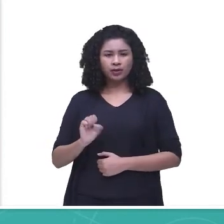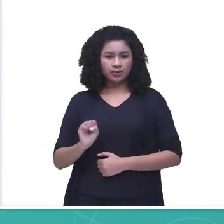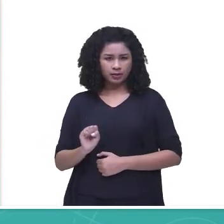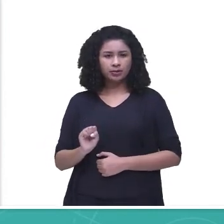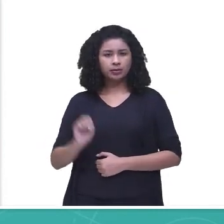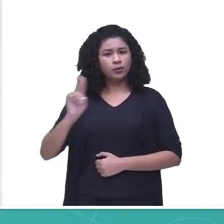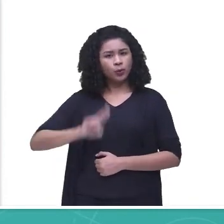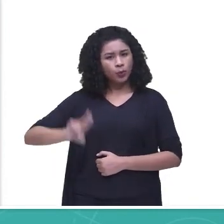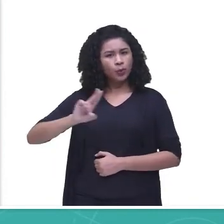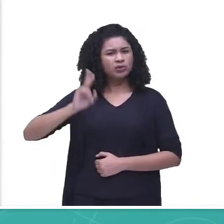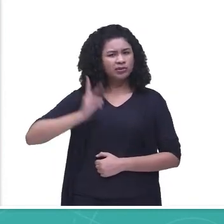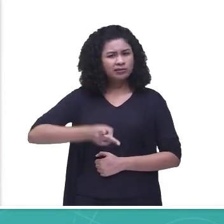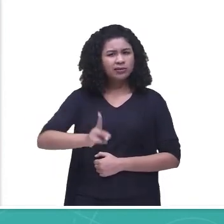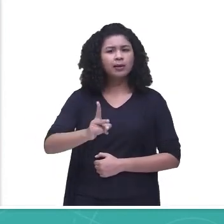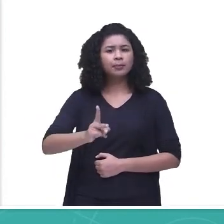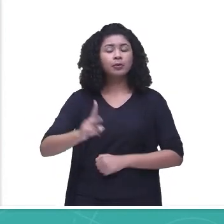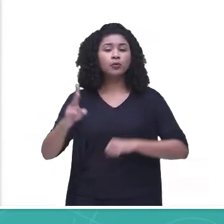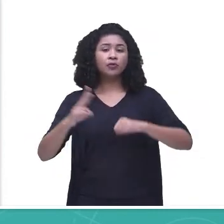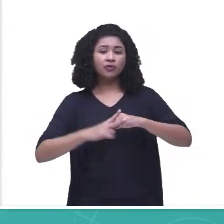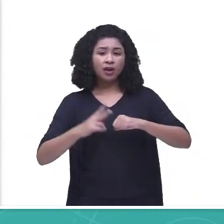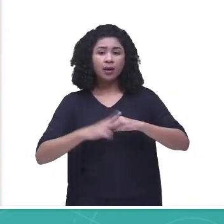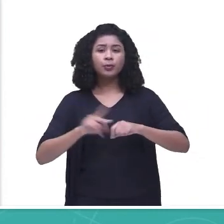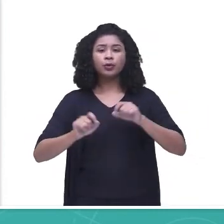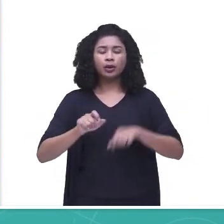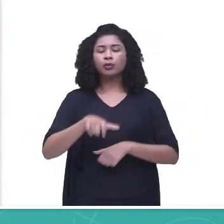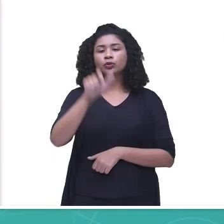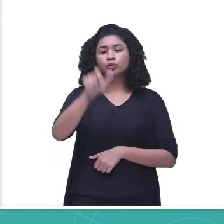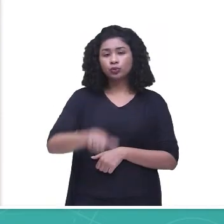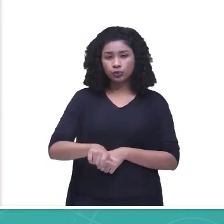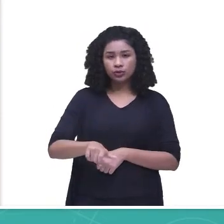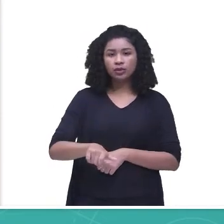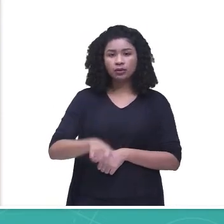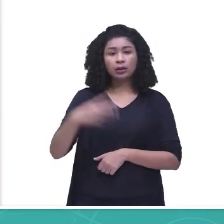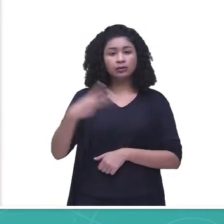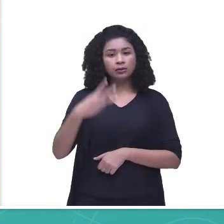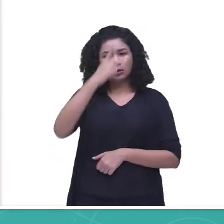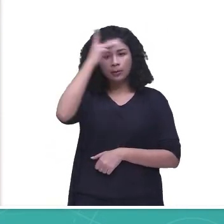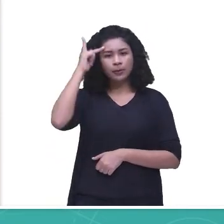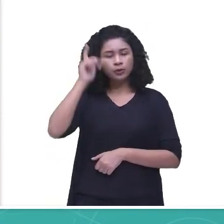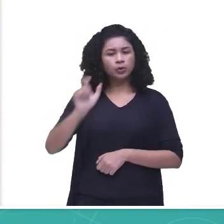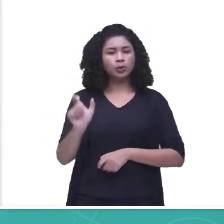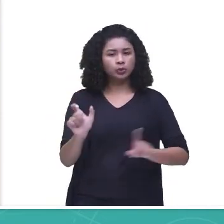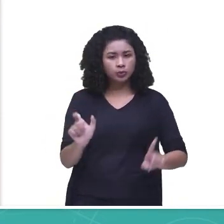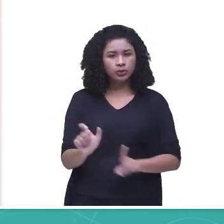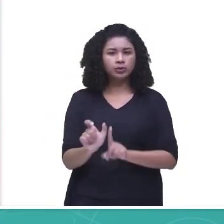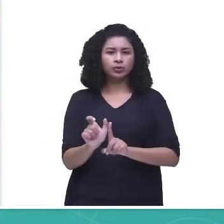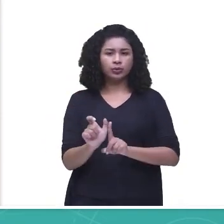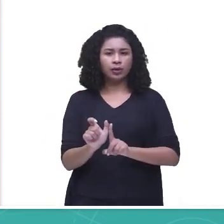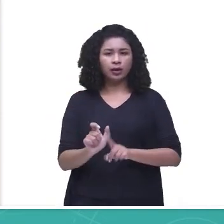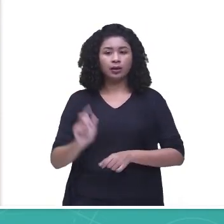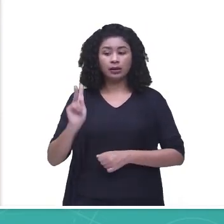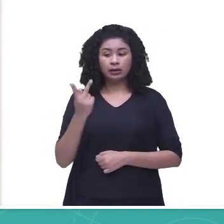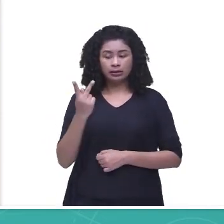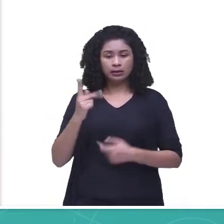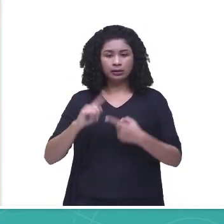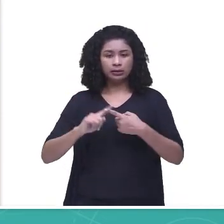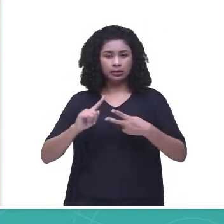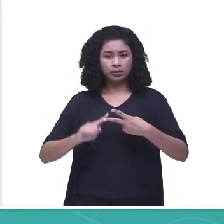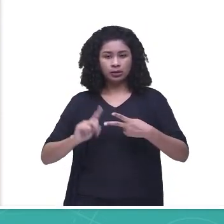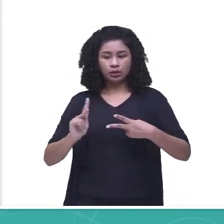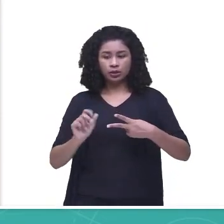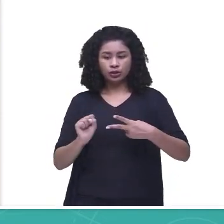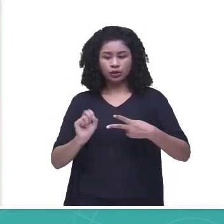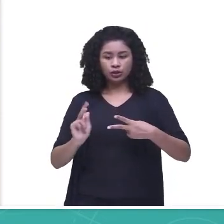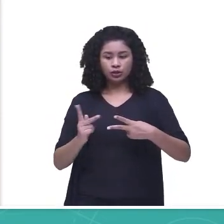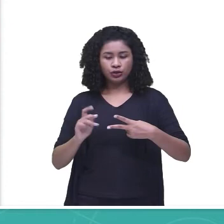então com o verbo, quando o sujeito, na verdade, for terceira pessoa do singular, he, she e it. Olha só esse último exemplo aqui para a